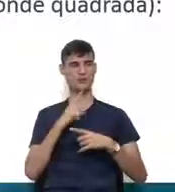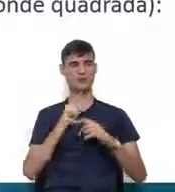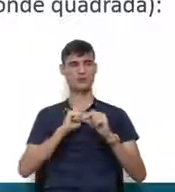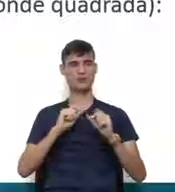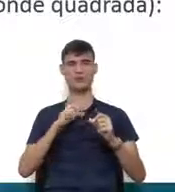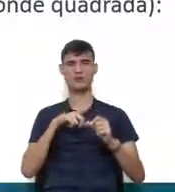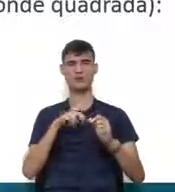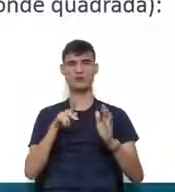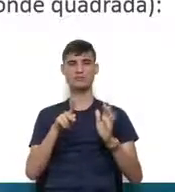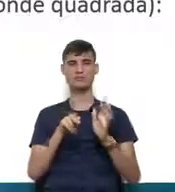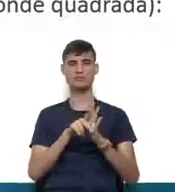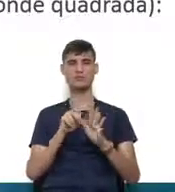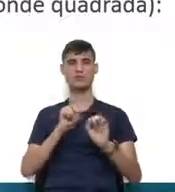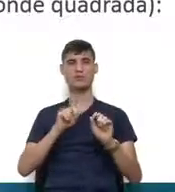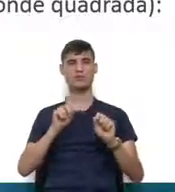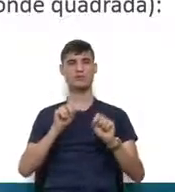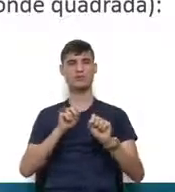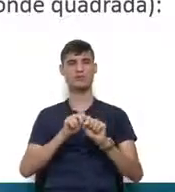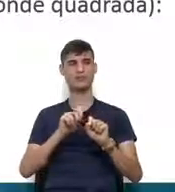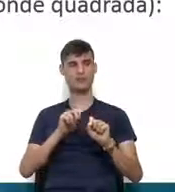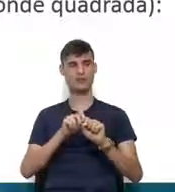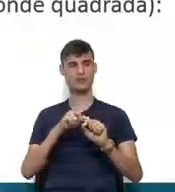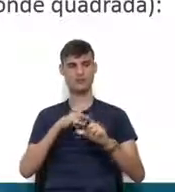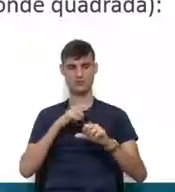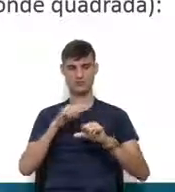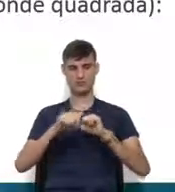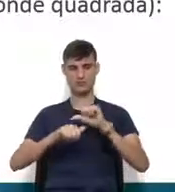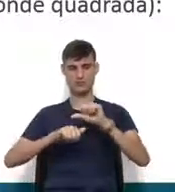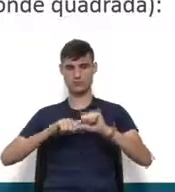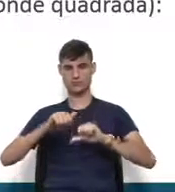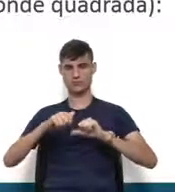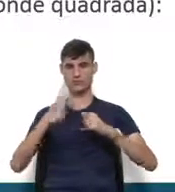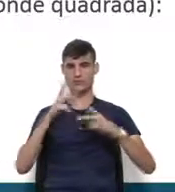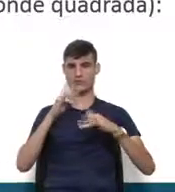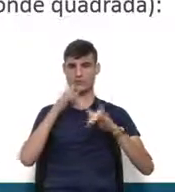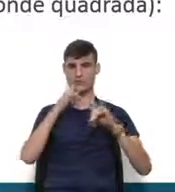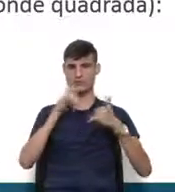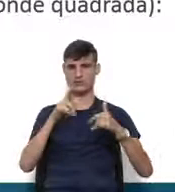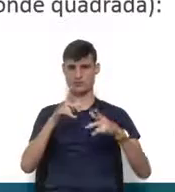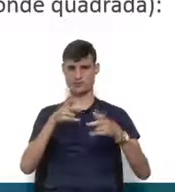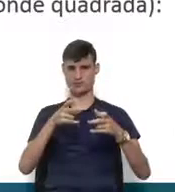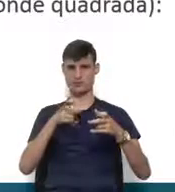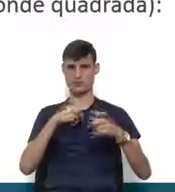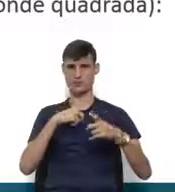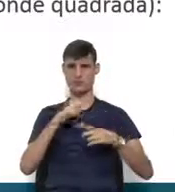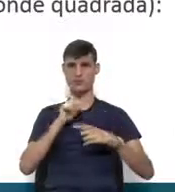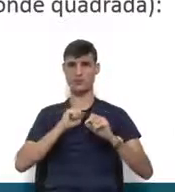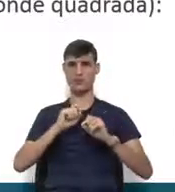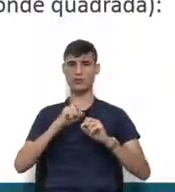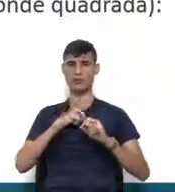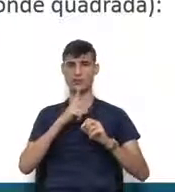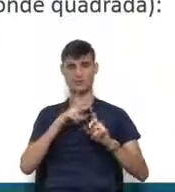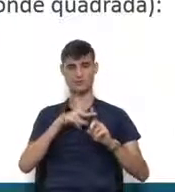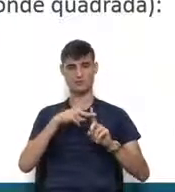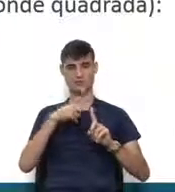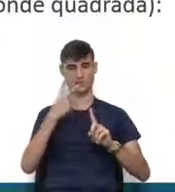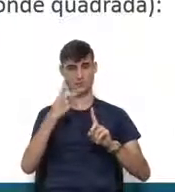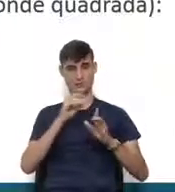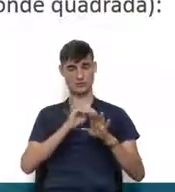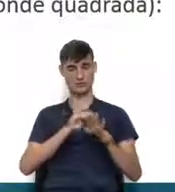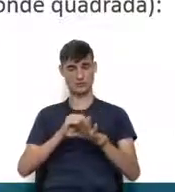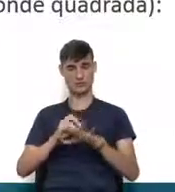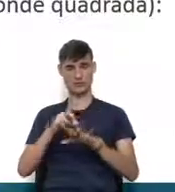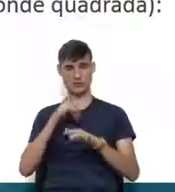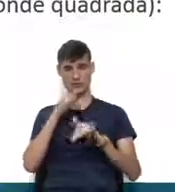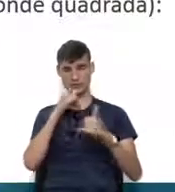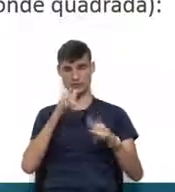a função que modela esse circuito elétrico. Reparem que nessa função nós temos segunda derivada da